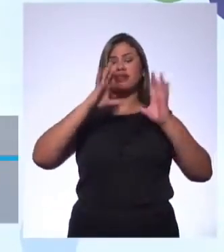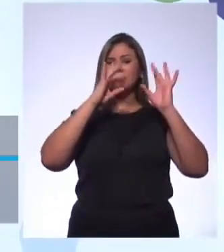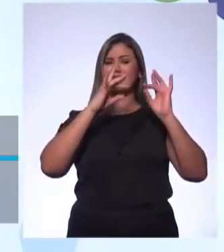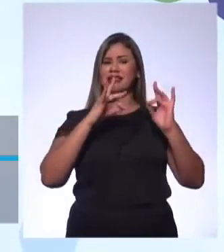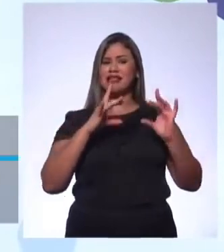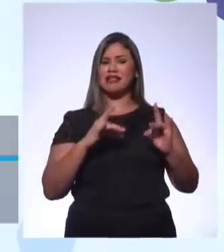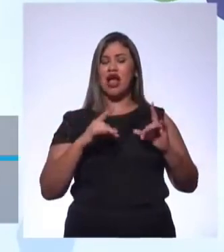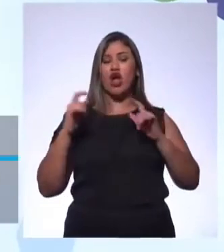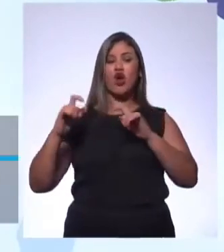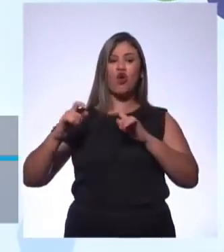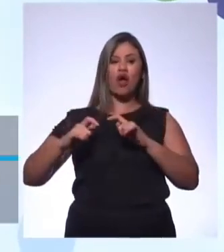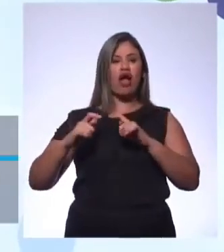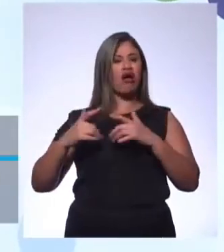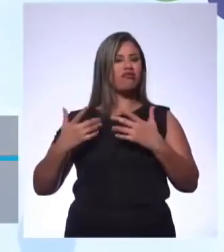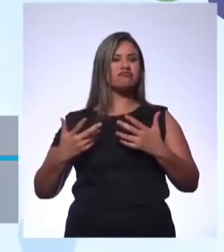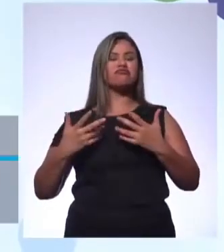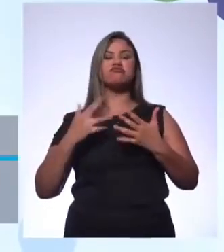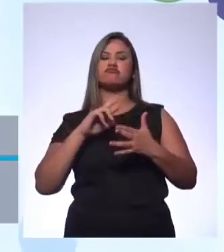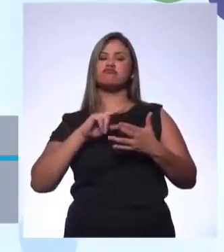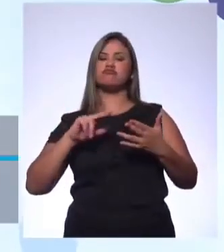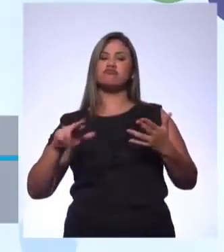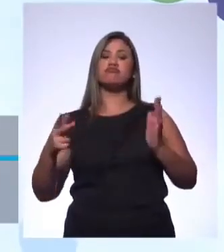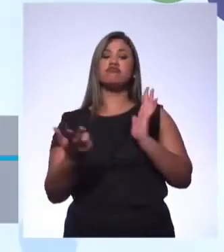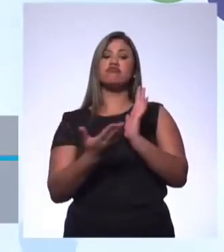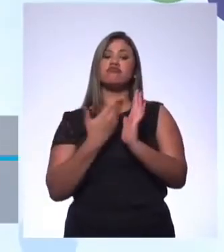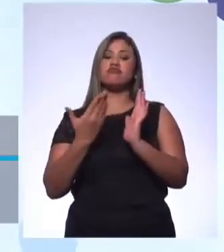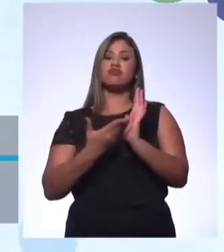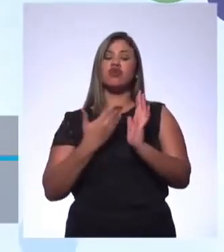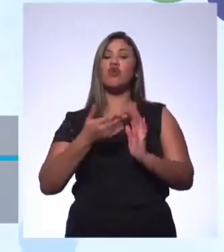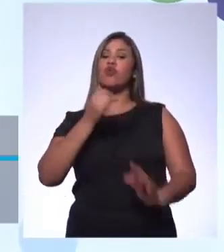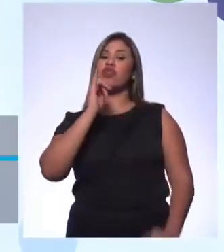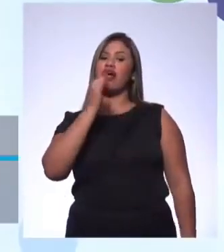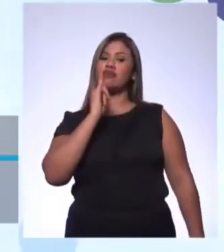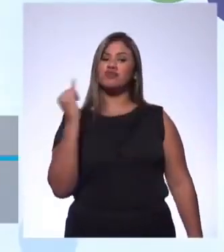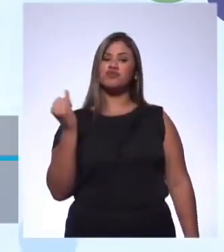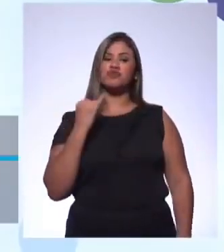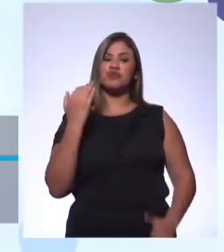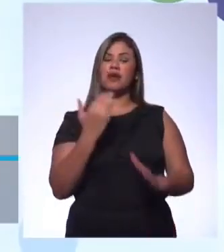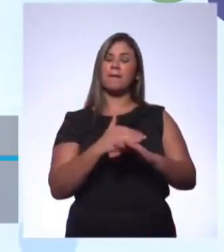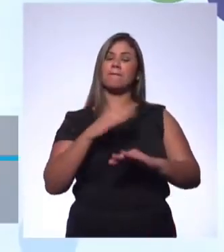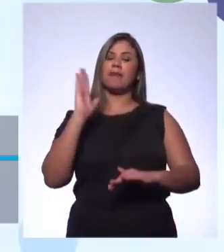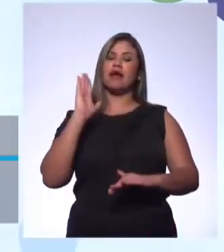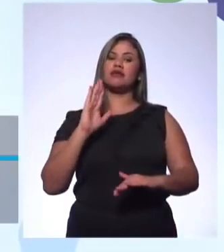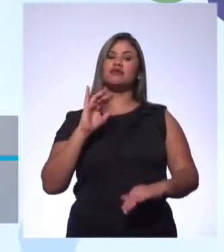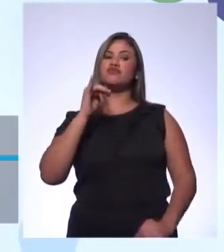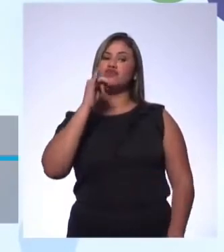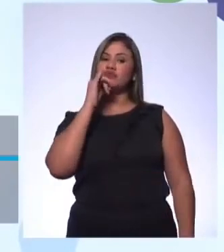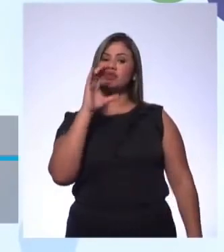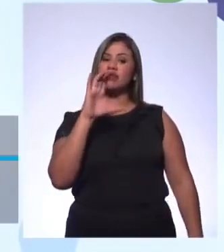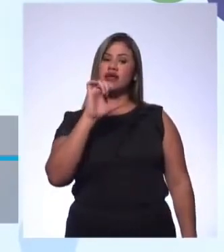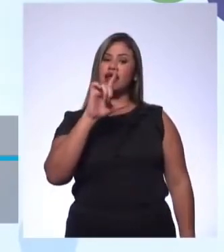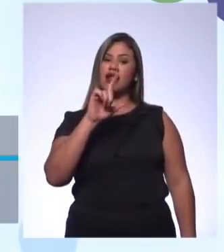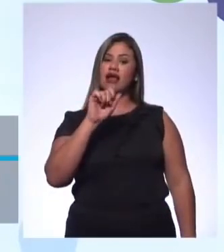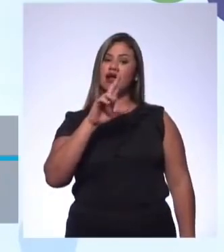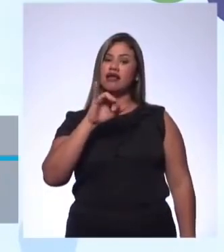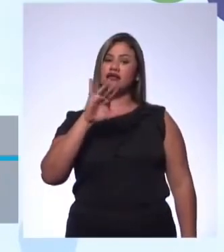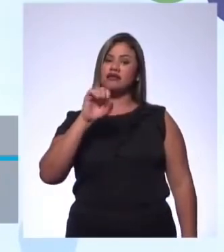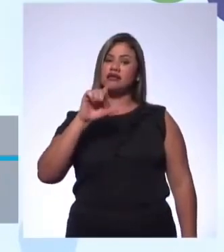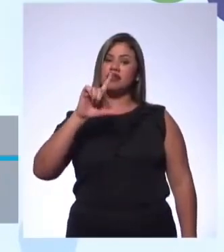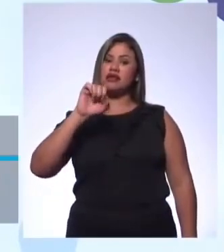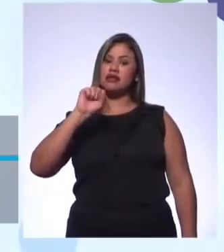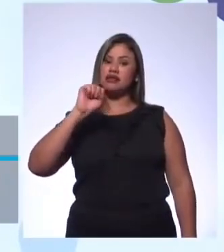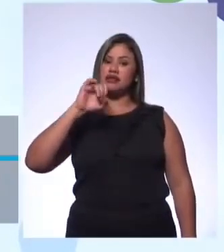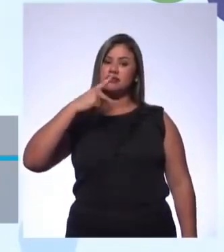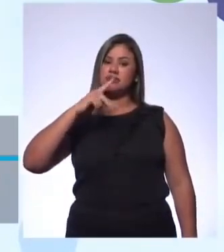não o espaço. Então, em certos livros, o narrador é o mais importante. Eu vou falar, por exemplo, em livros da Clarice Lispector, o narrador ali é